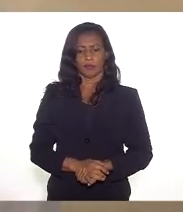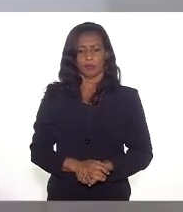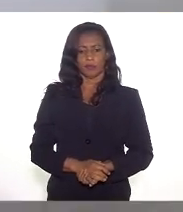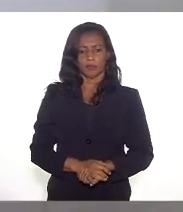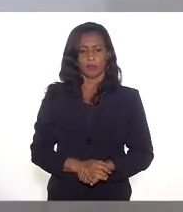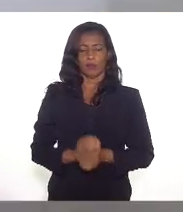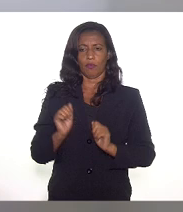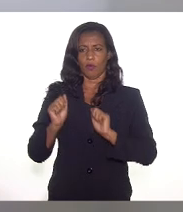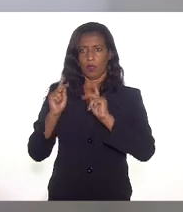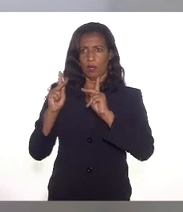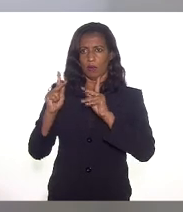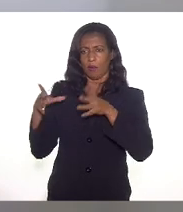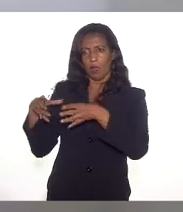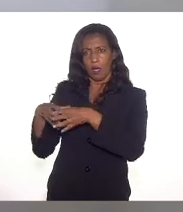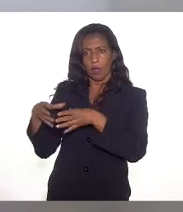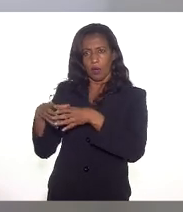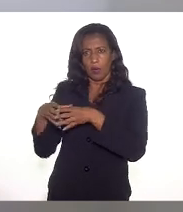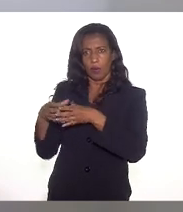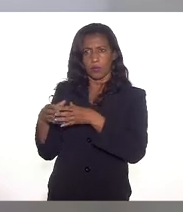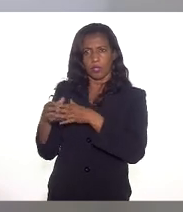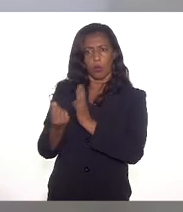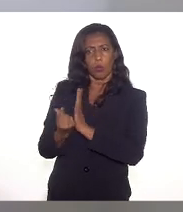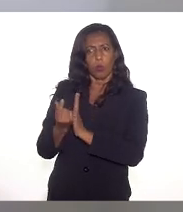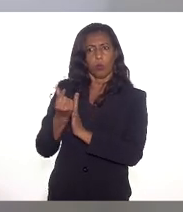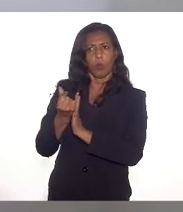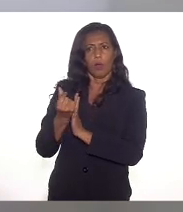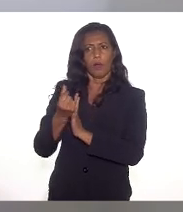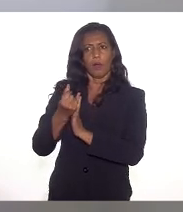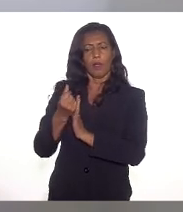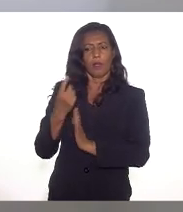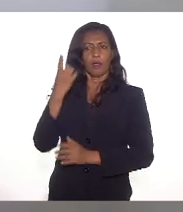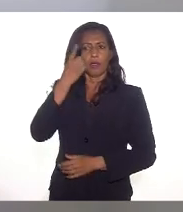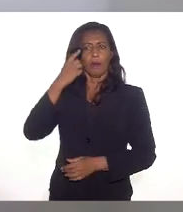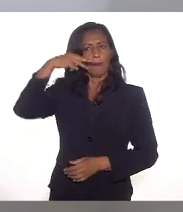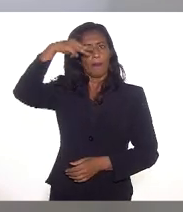Ok. Pela Comissão de Orçamento, deputado Márcio Canella.